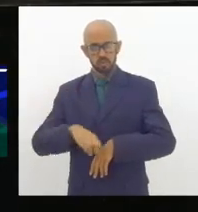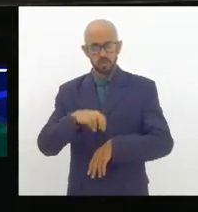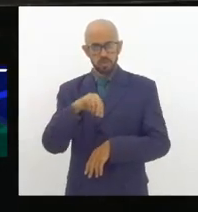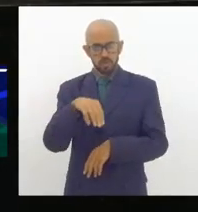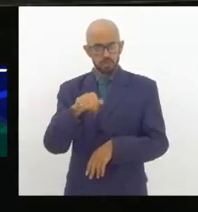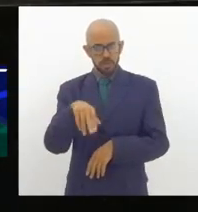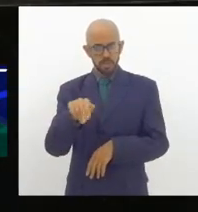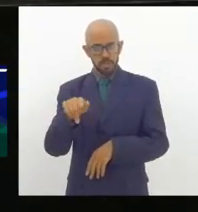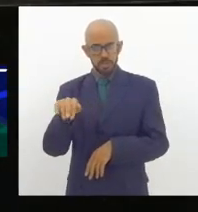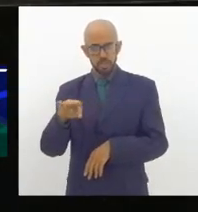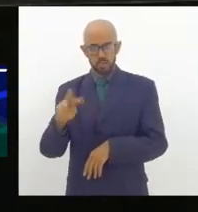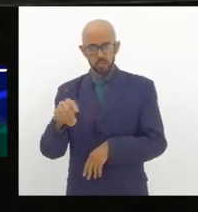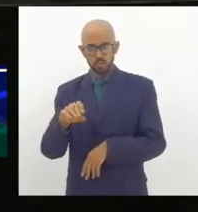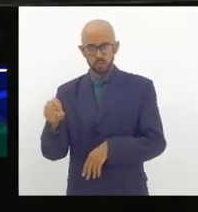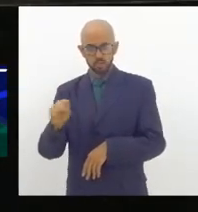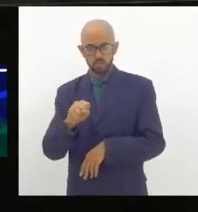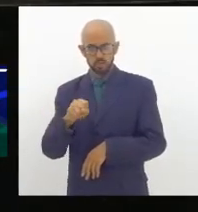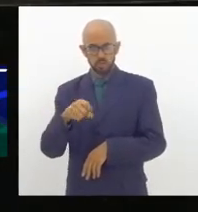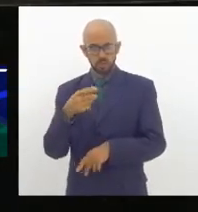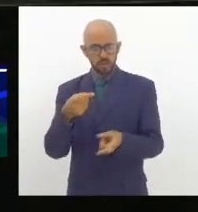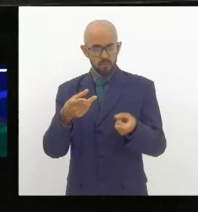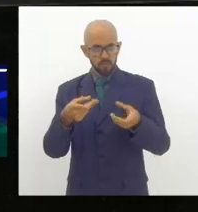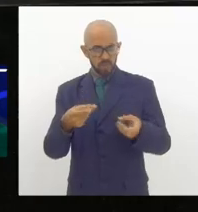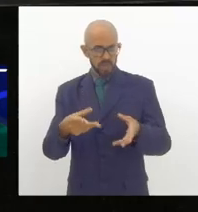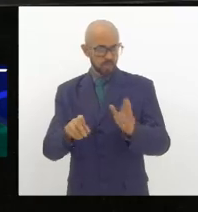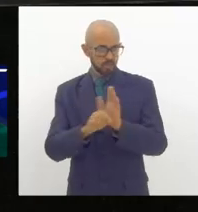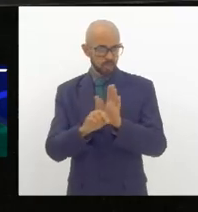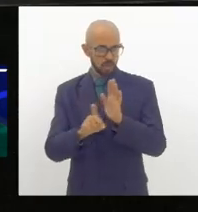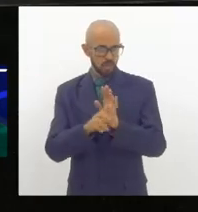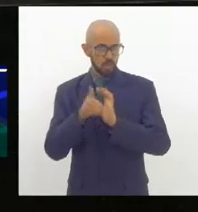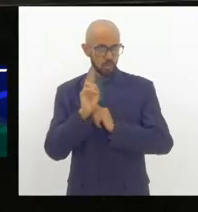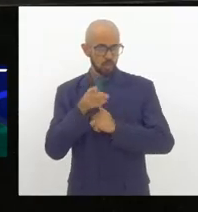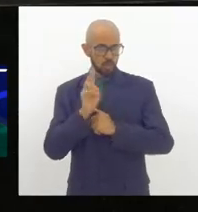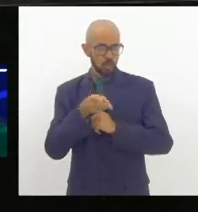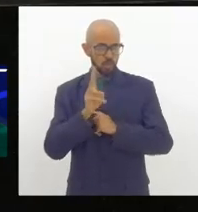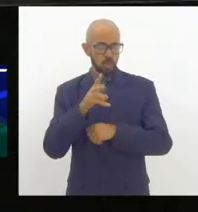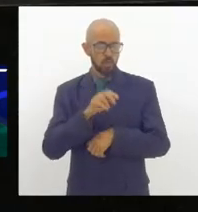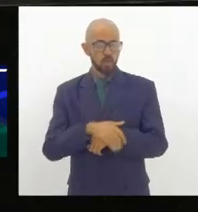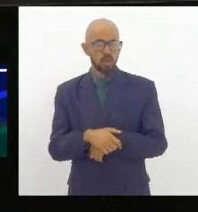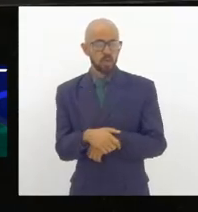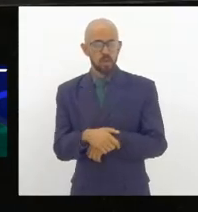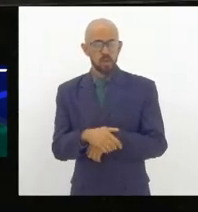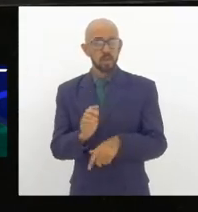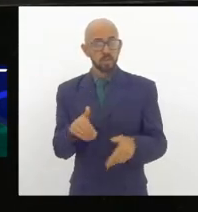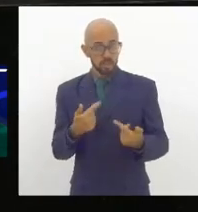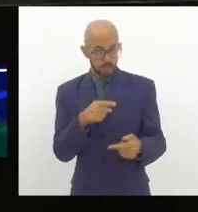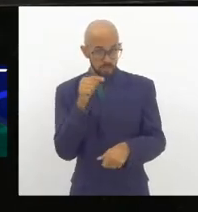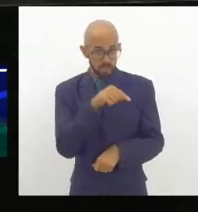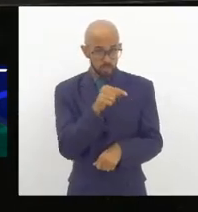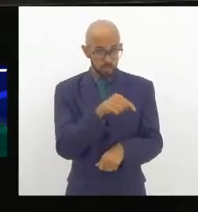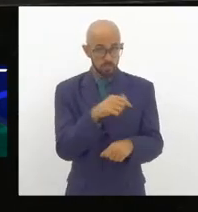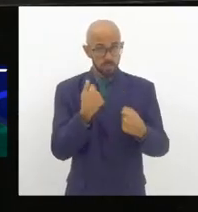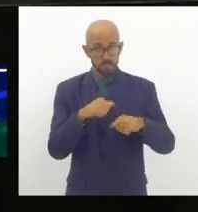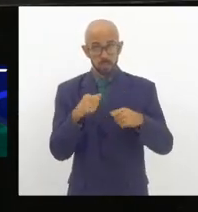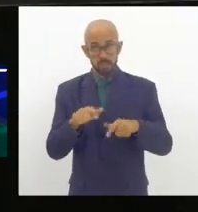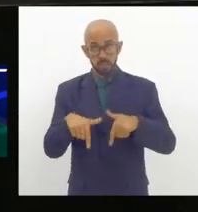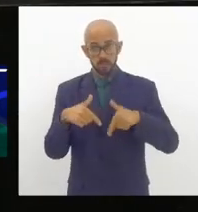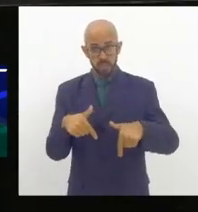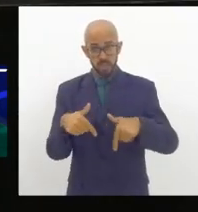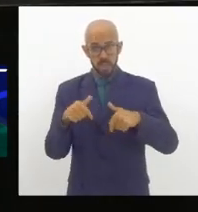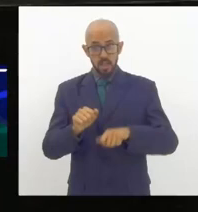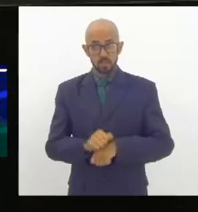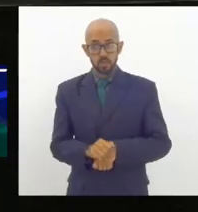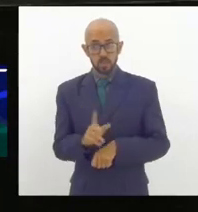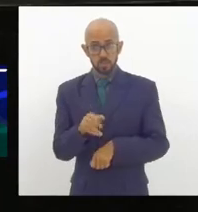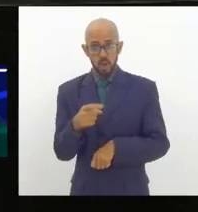Lucas você vai ver lá há quatro anos diretamente Então essas questões tem que ser colocadas e sem enfrentá-los